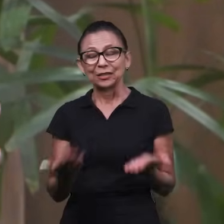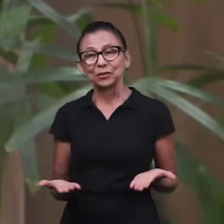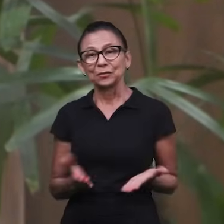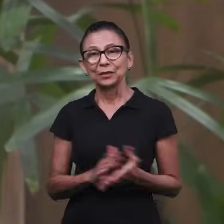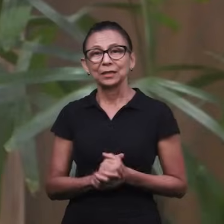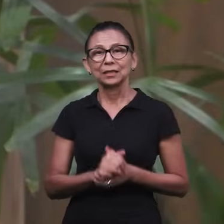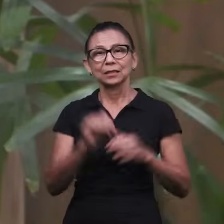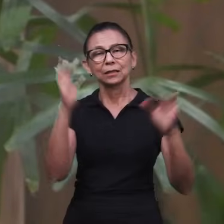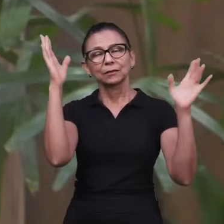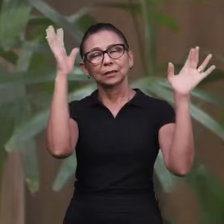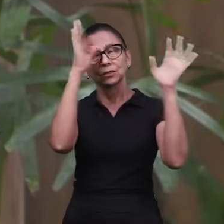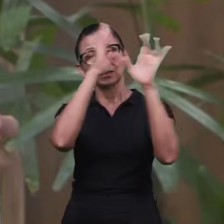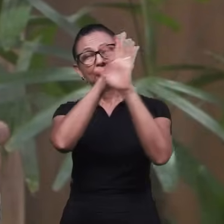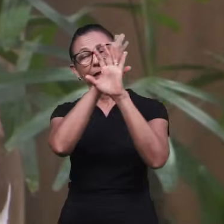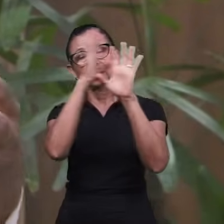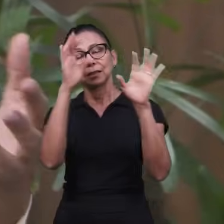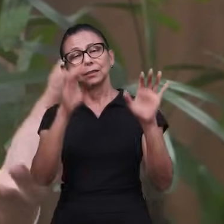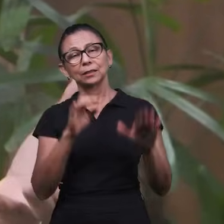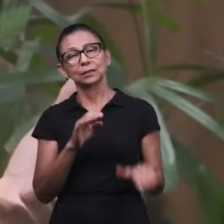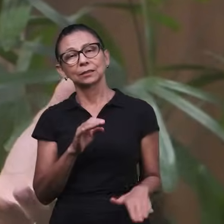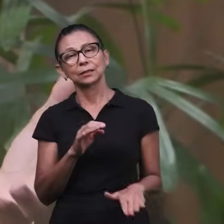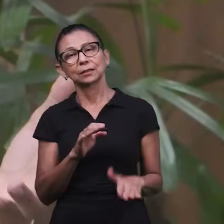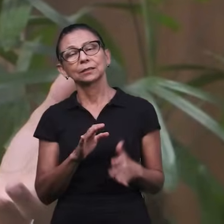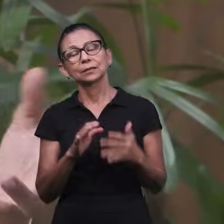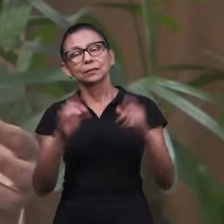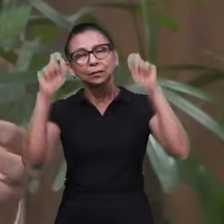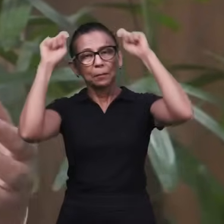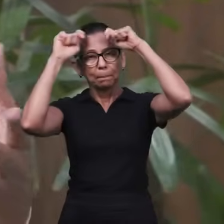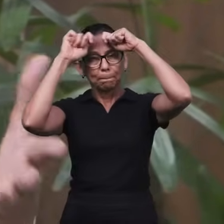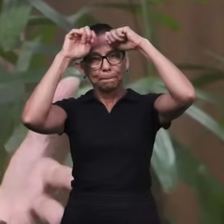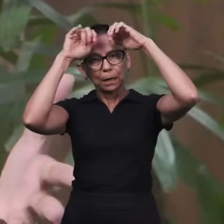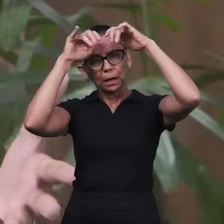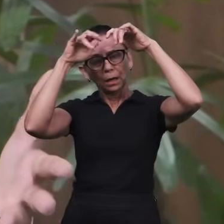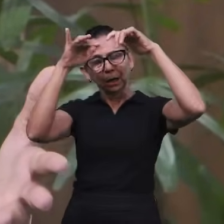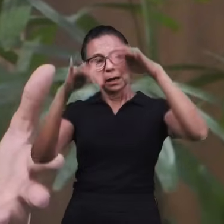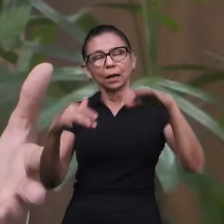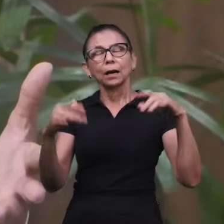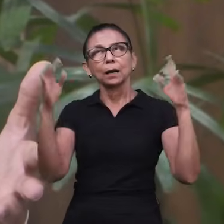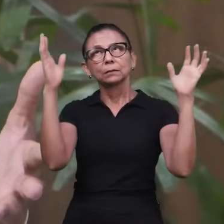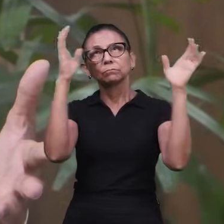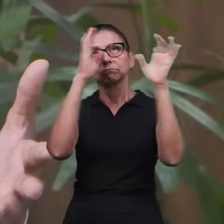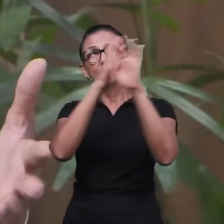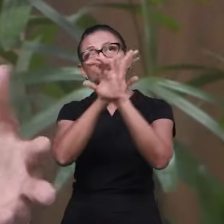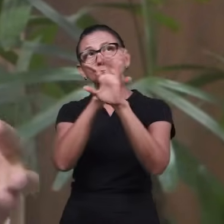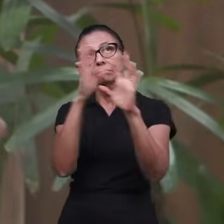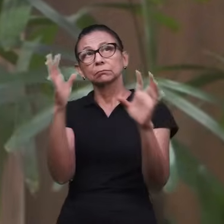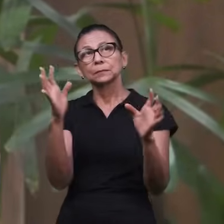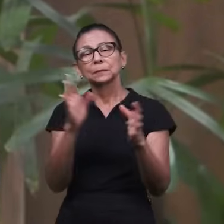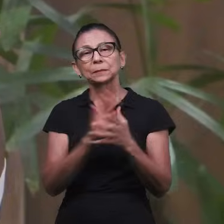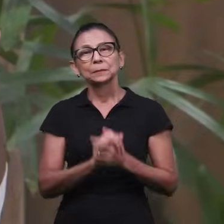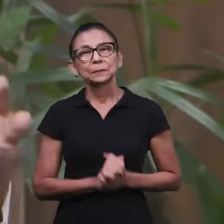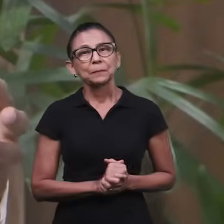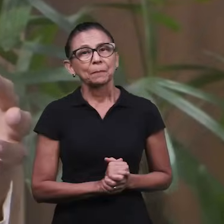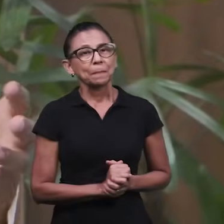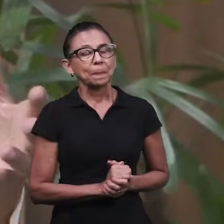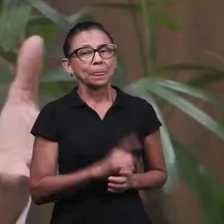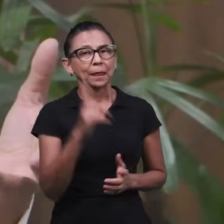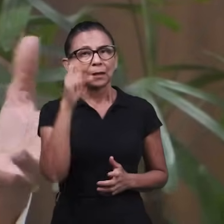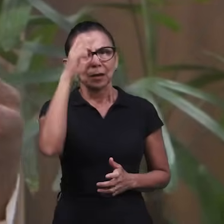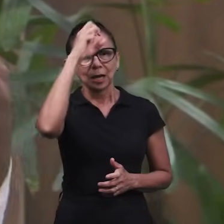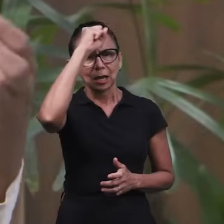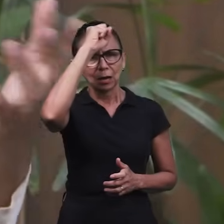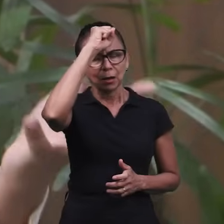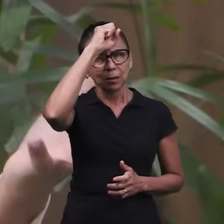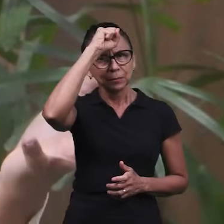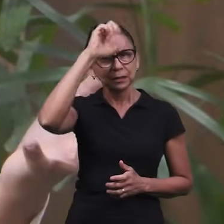àquele ambiente que é de aprendizado, de transmissão de conhecimento, de aprender e fazer